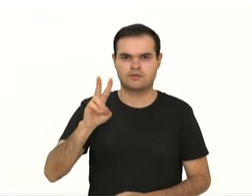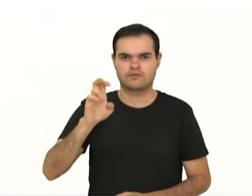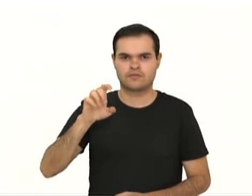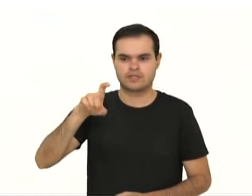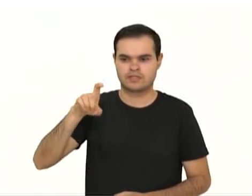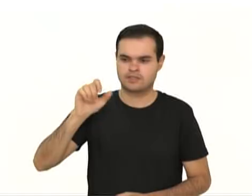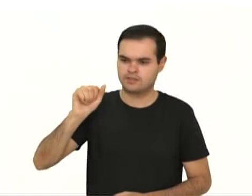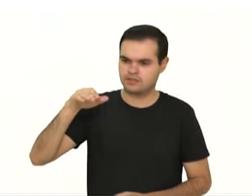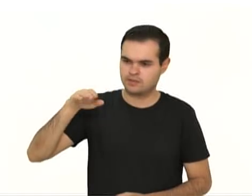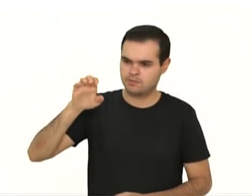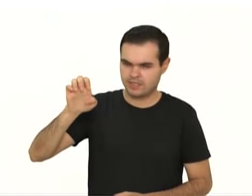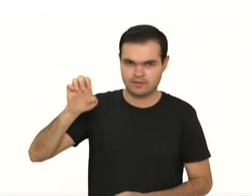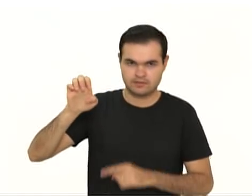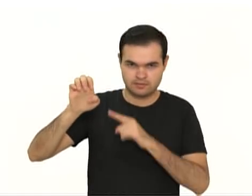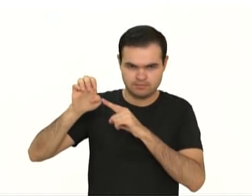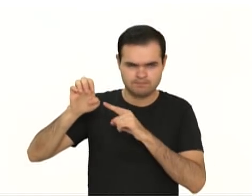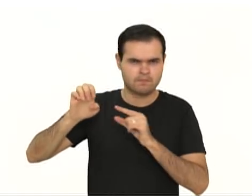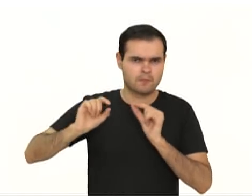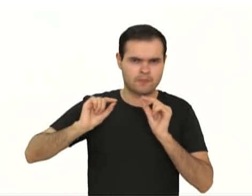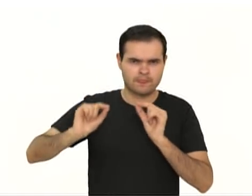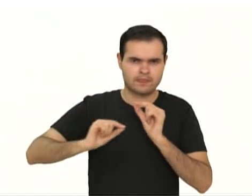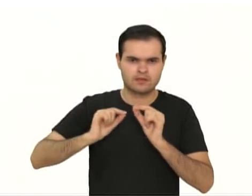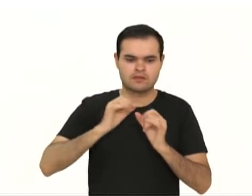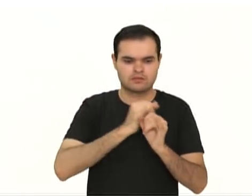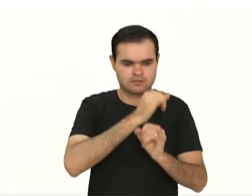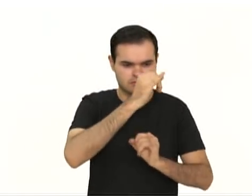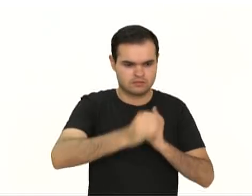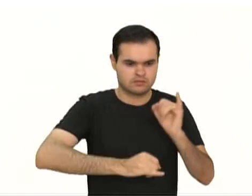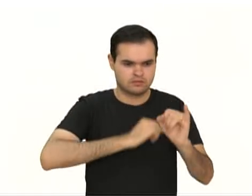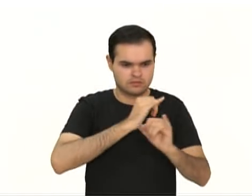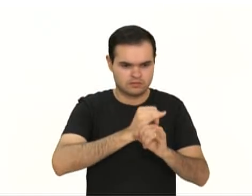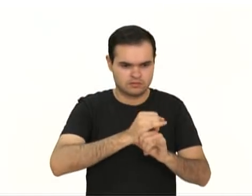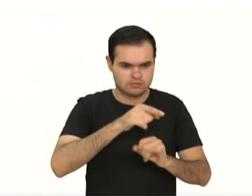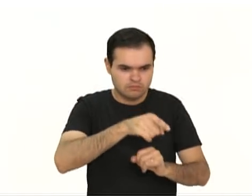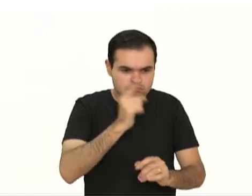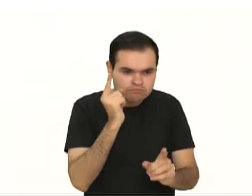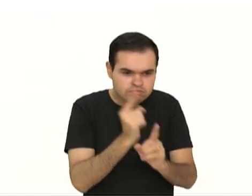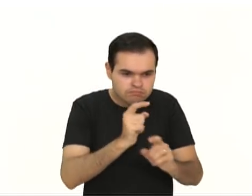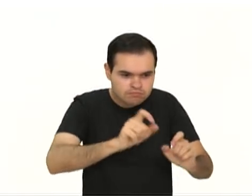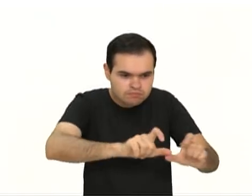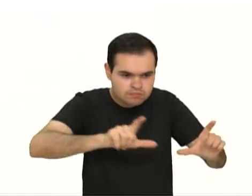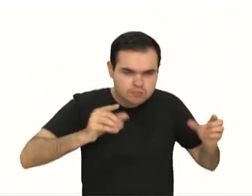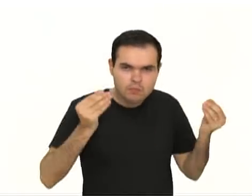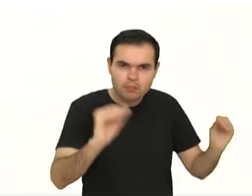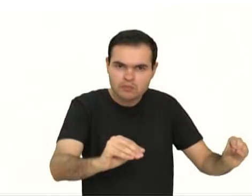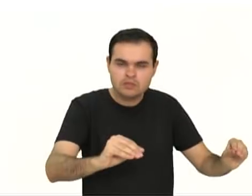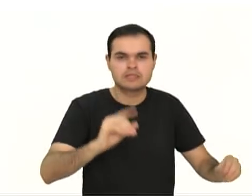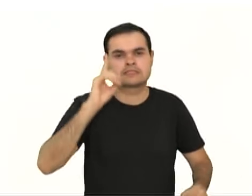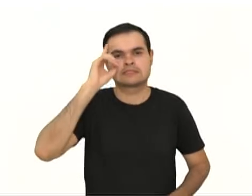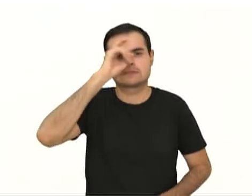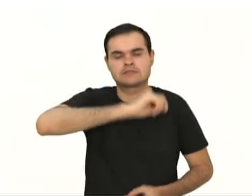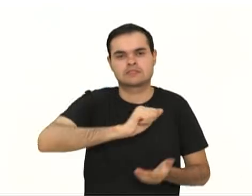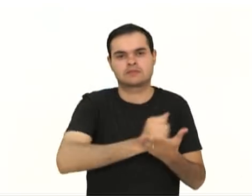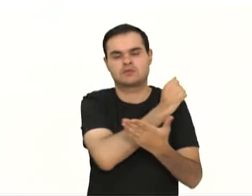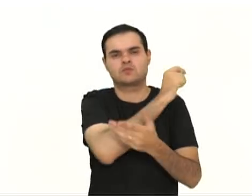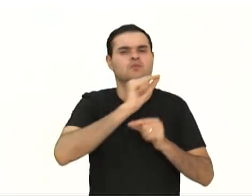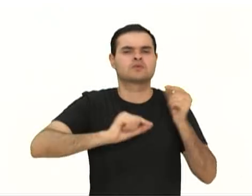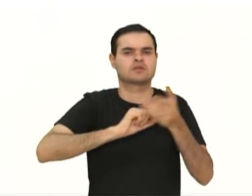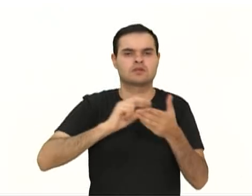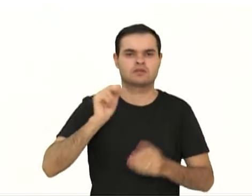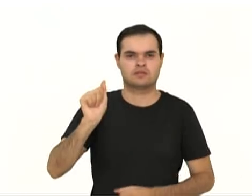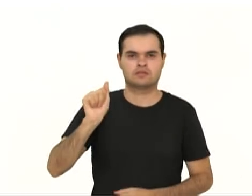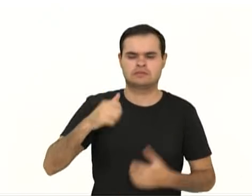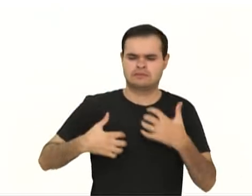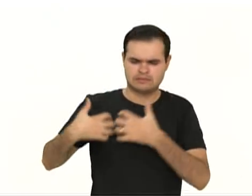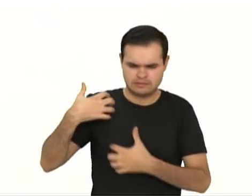vexame. Um vexame registrado online é difícil de apagar. Qual é o sentido? Aflição, letra